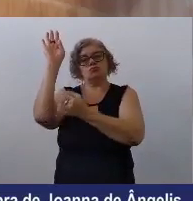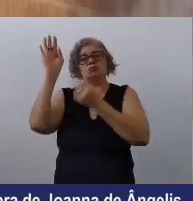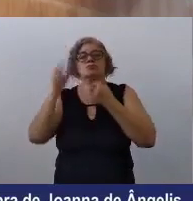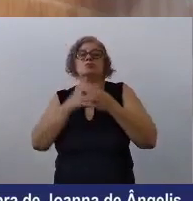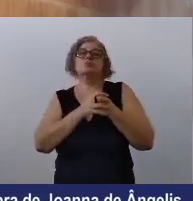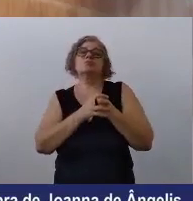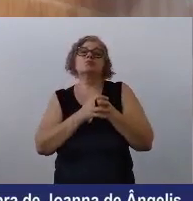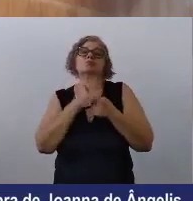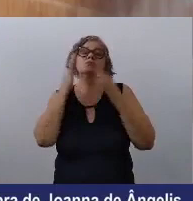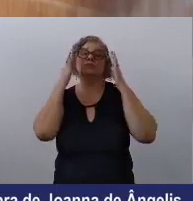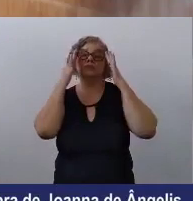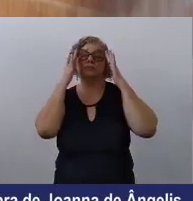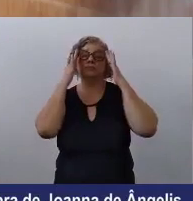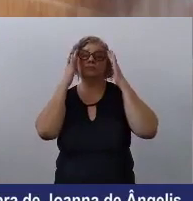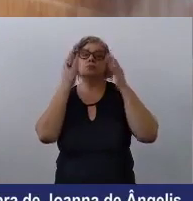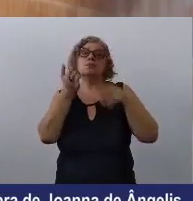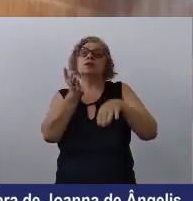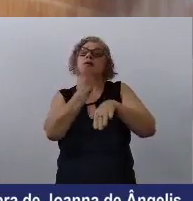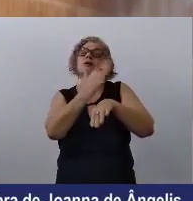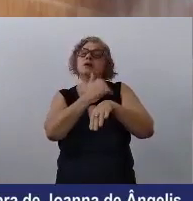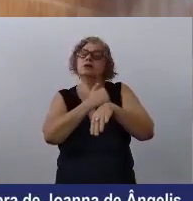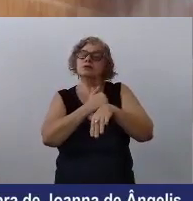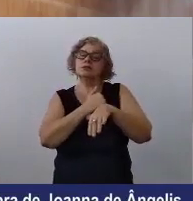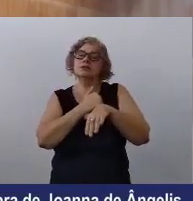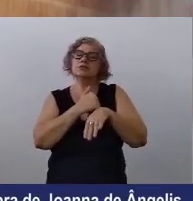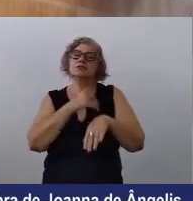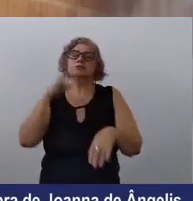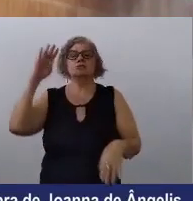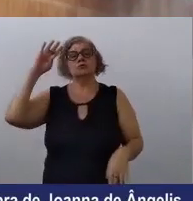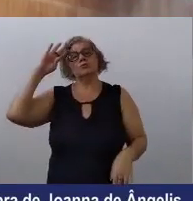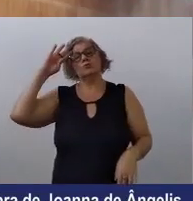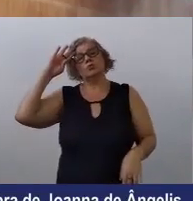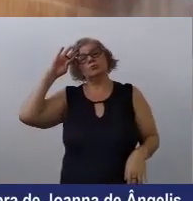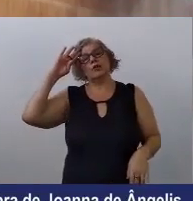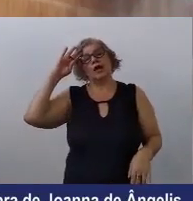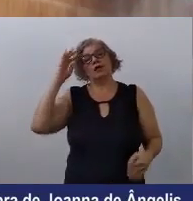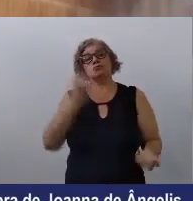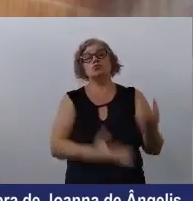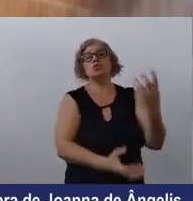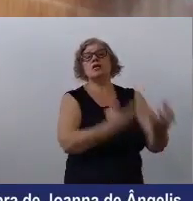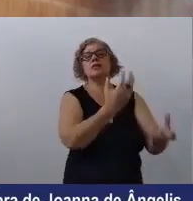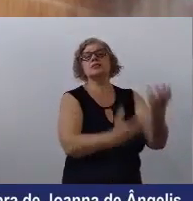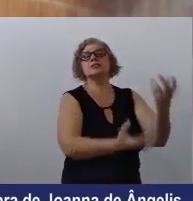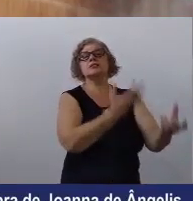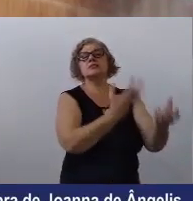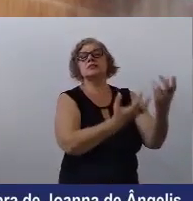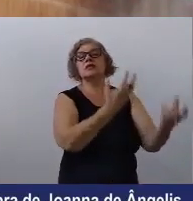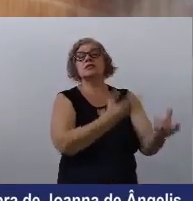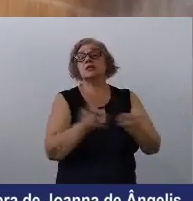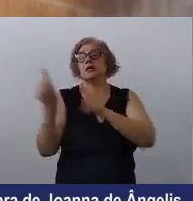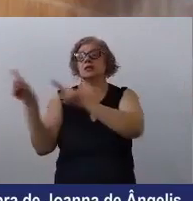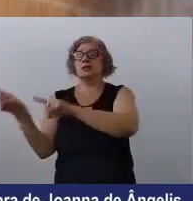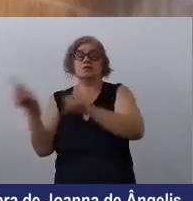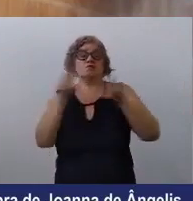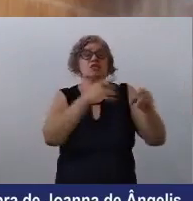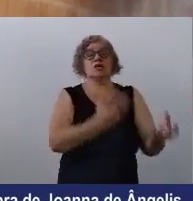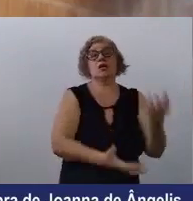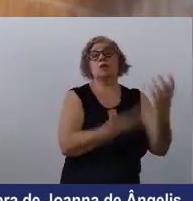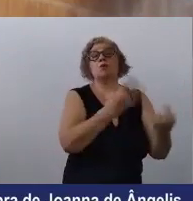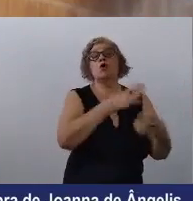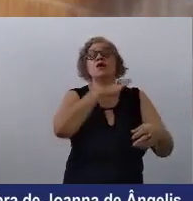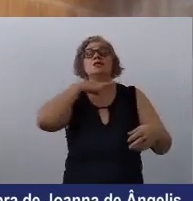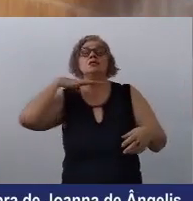quando desencarna na fogueira. Antes do soldado acender o fogo que a